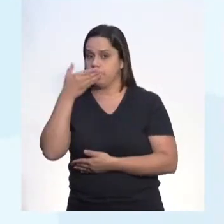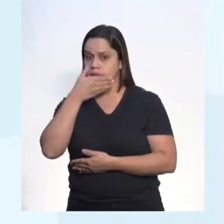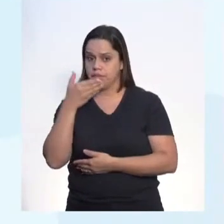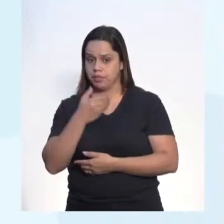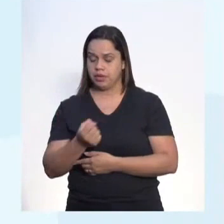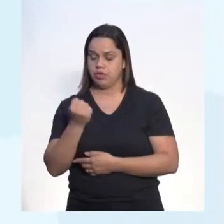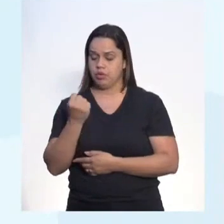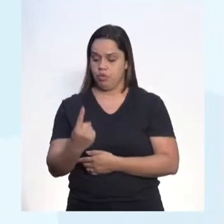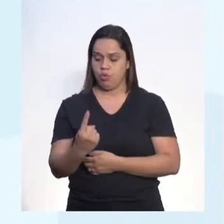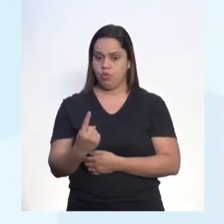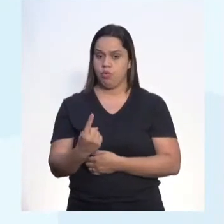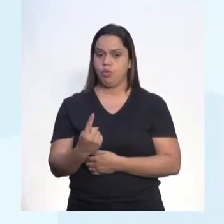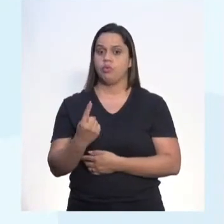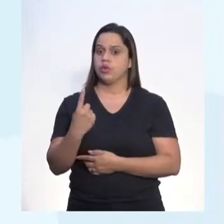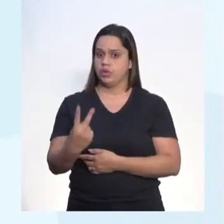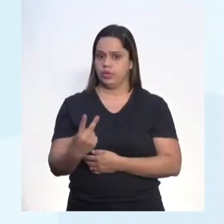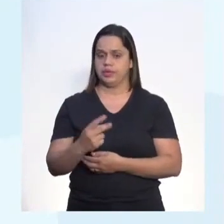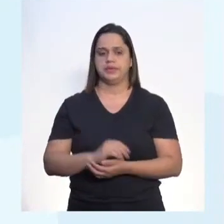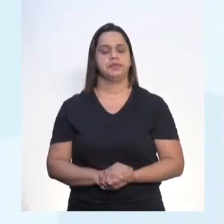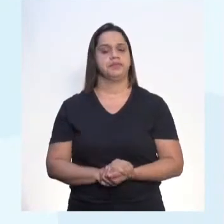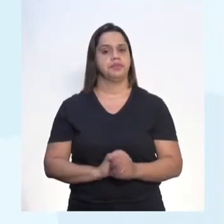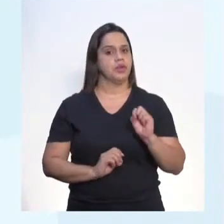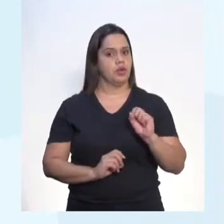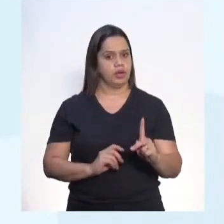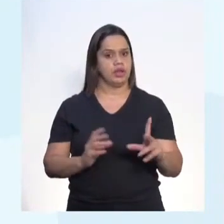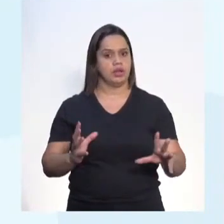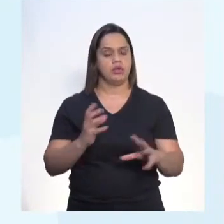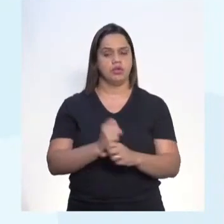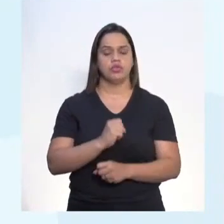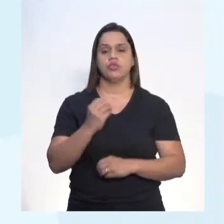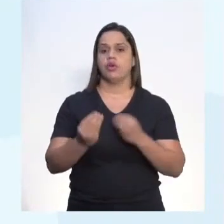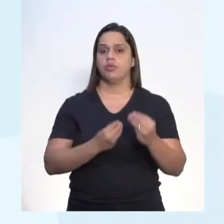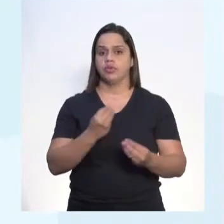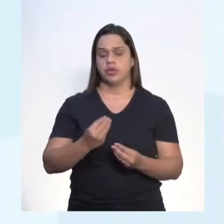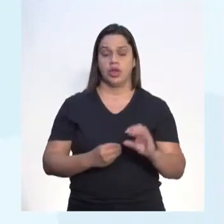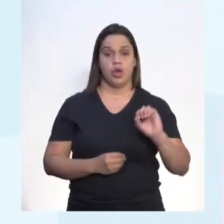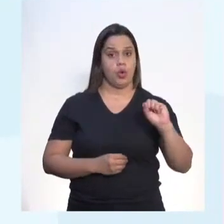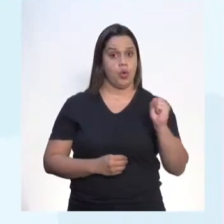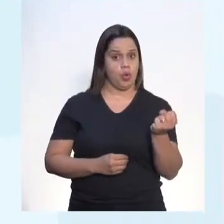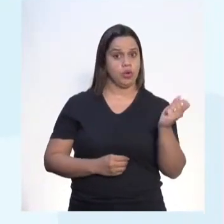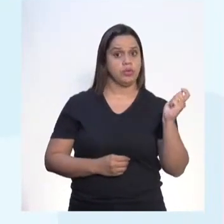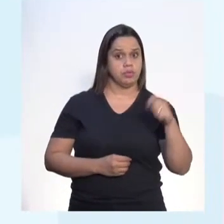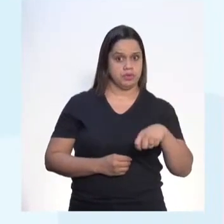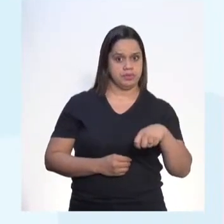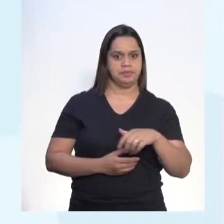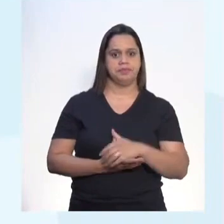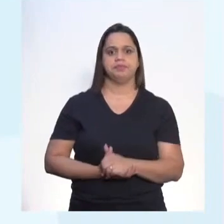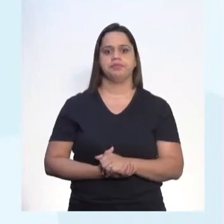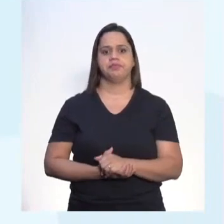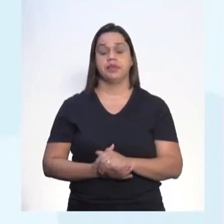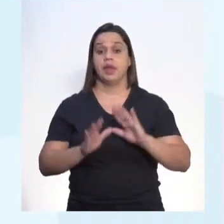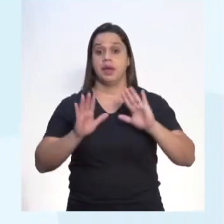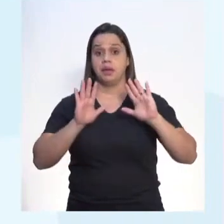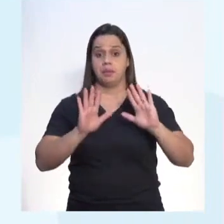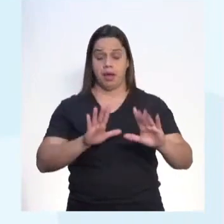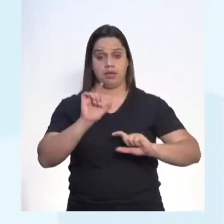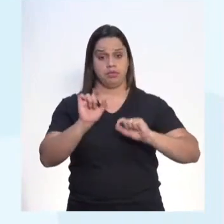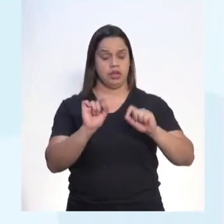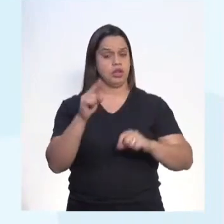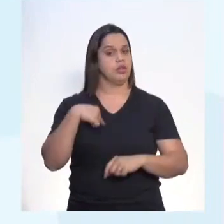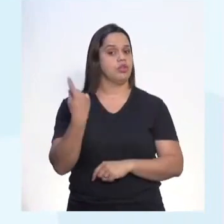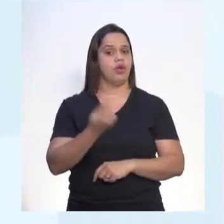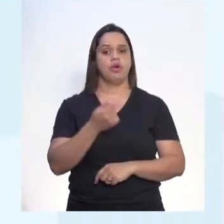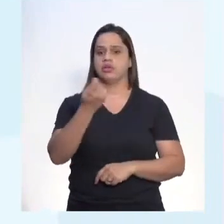sobremesa 2. Muito bem, no total temos 8 possibilidades. Mas nós